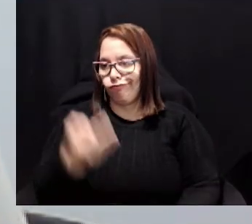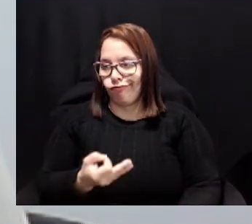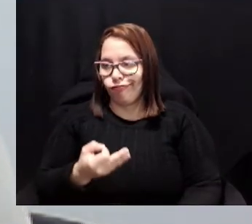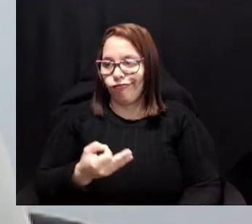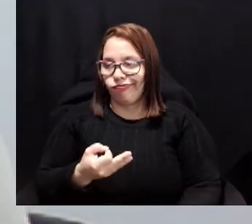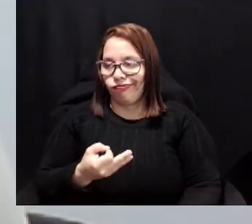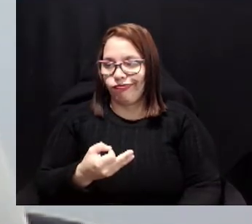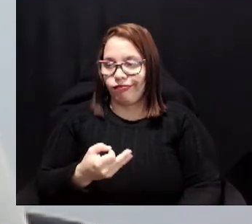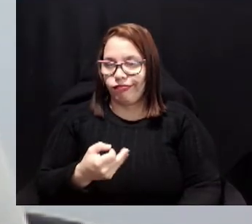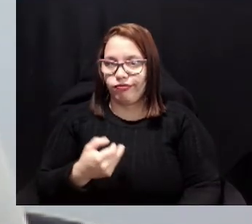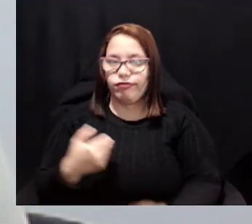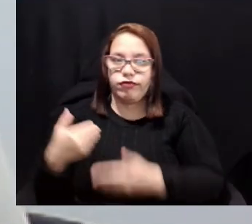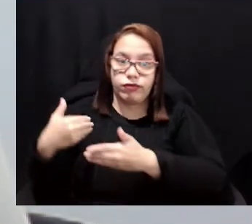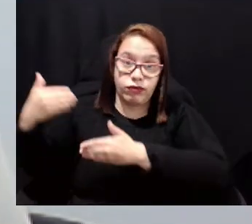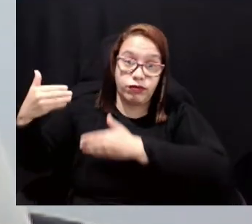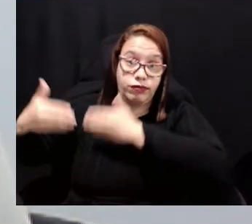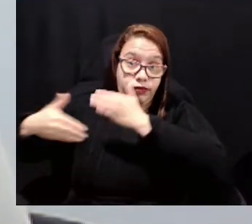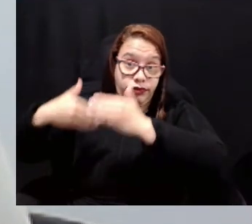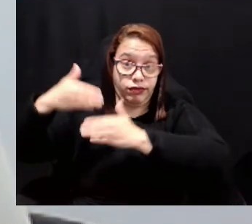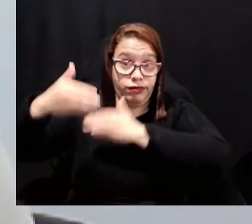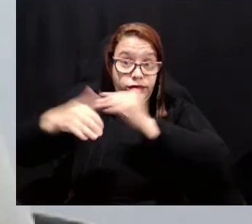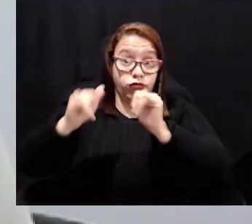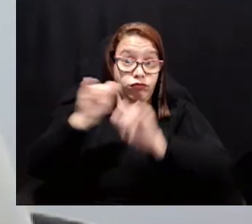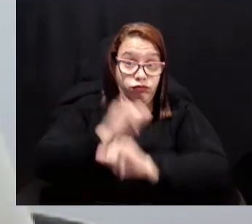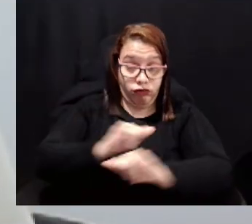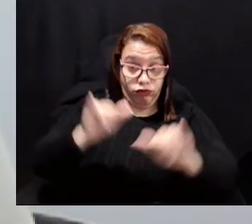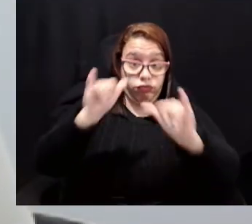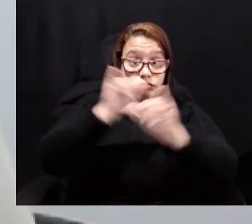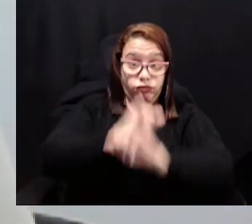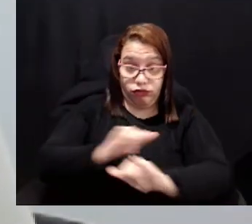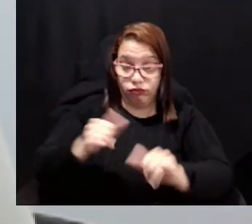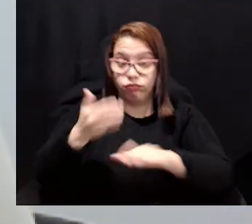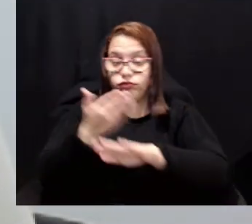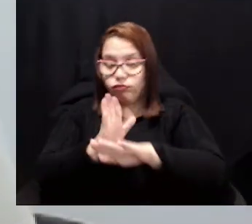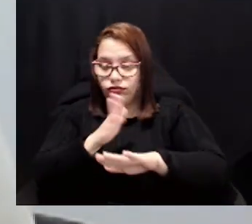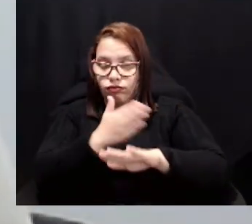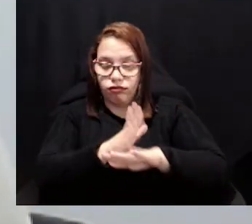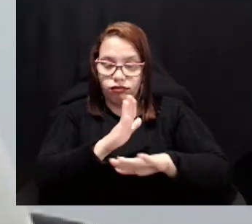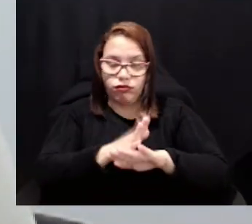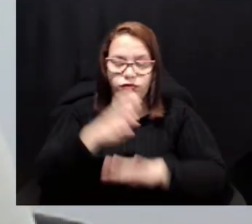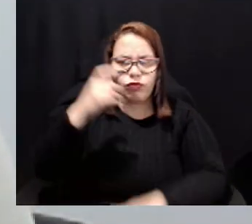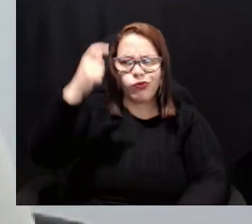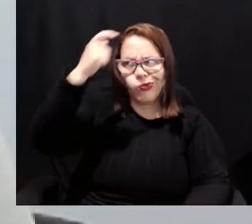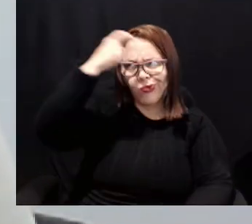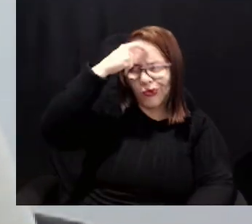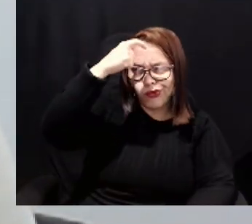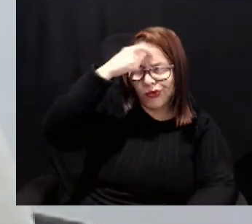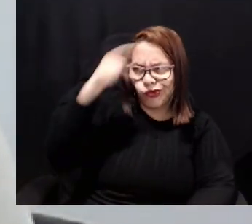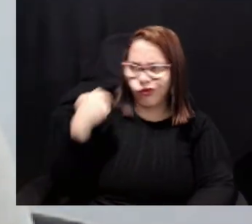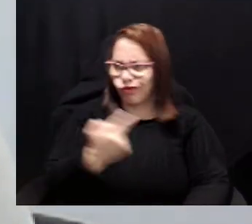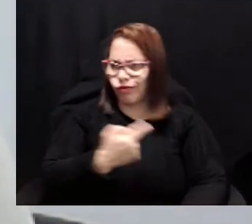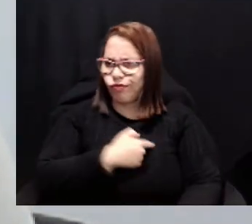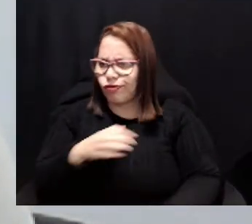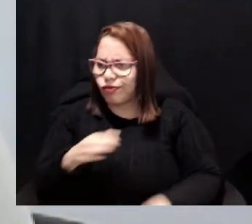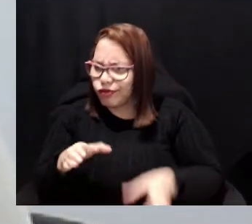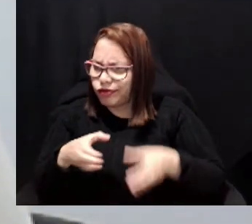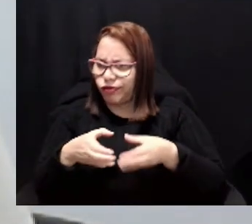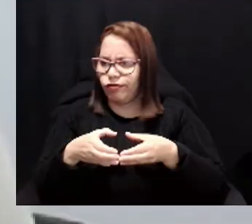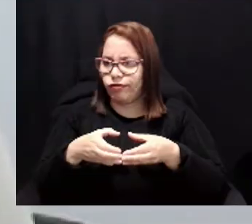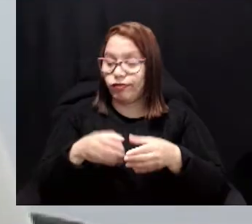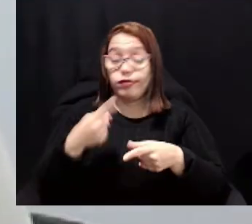né? Então, a gente vem trazendo campanhas e treinamentos de conscientização para toda a nossa